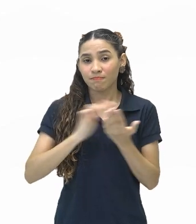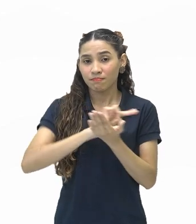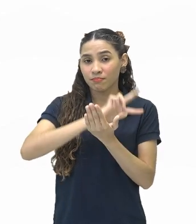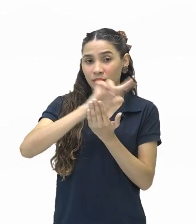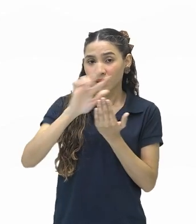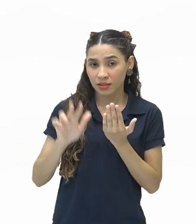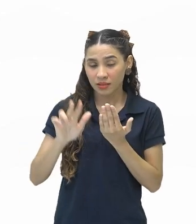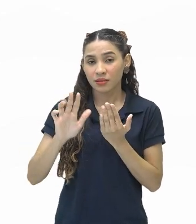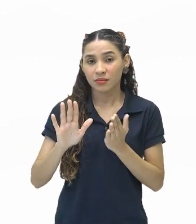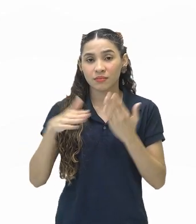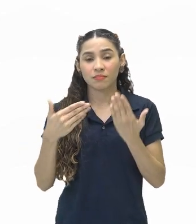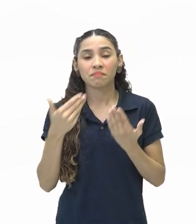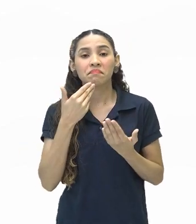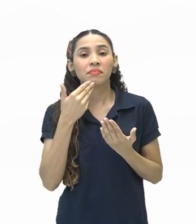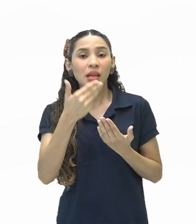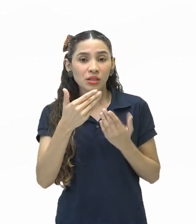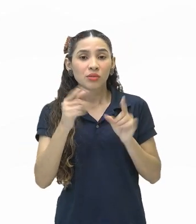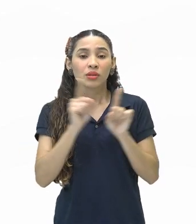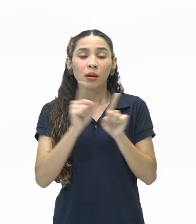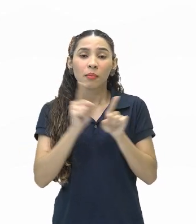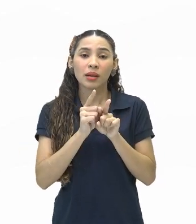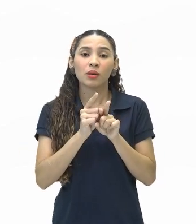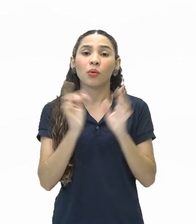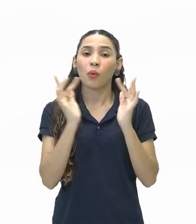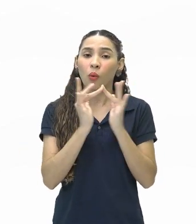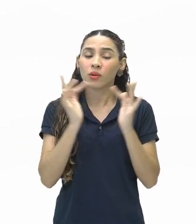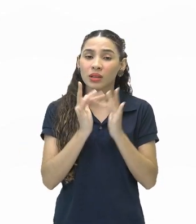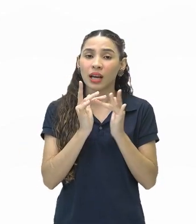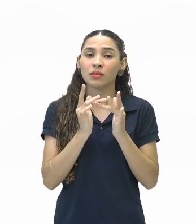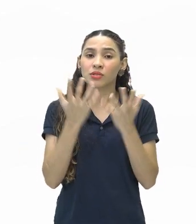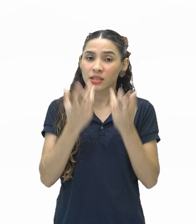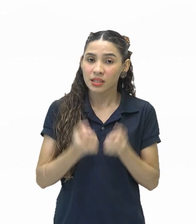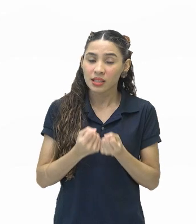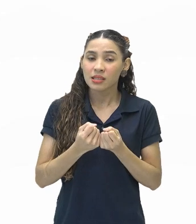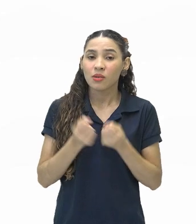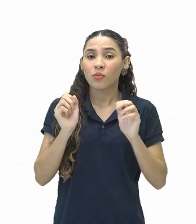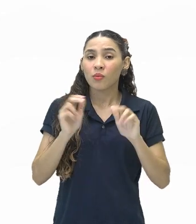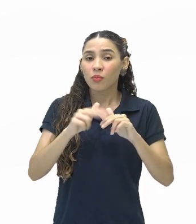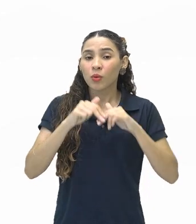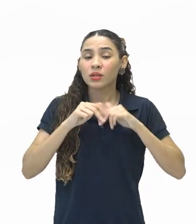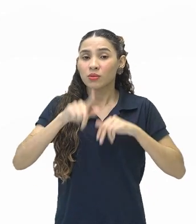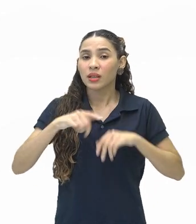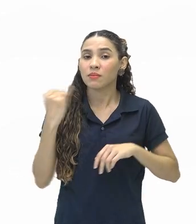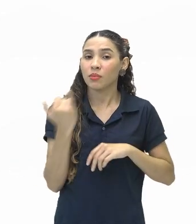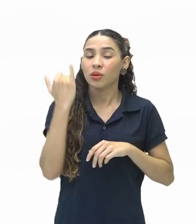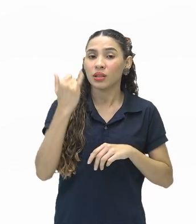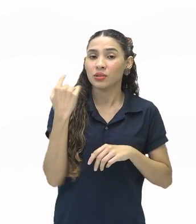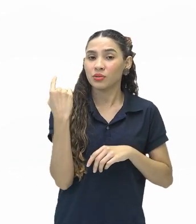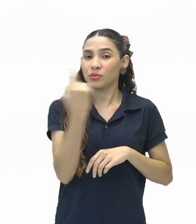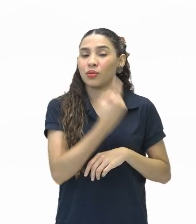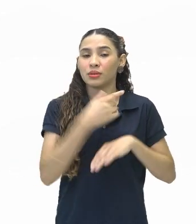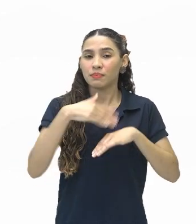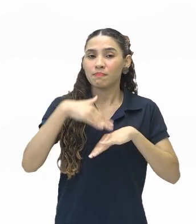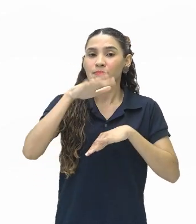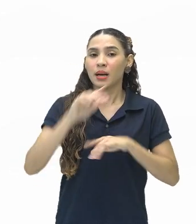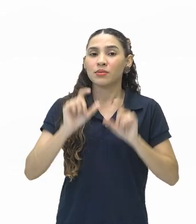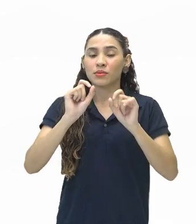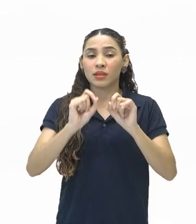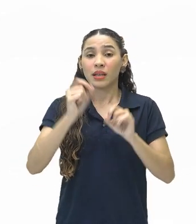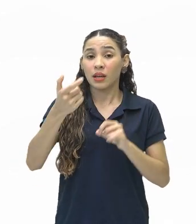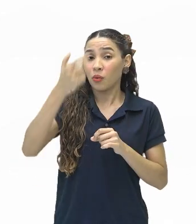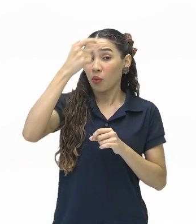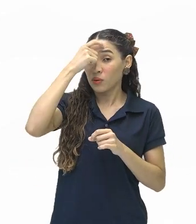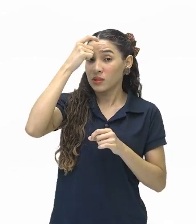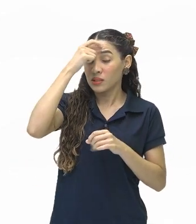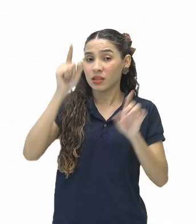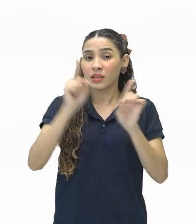aí, pedindo passagem. Por isso é importante que nós tenhamos cada vez mais